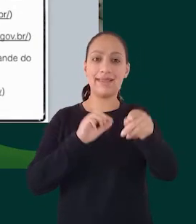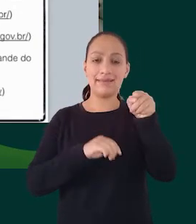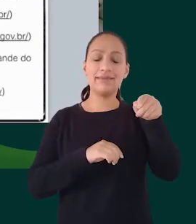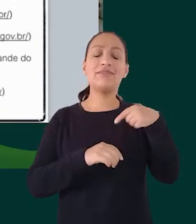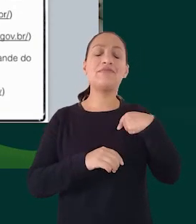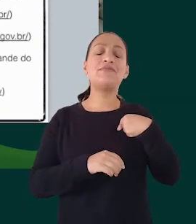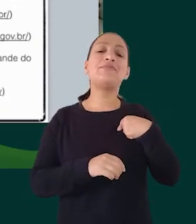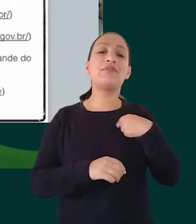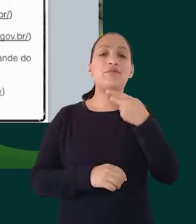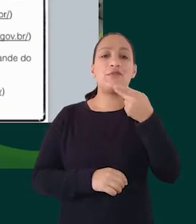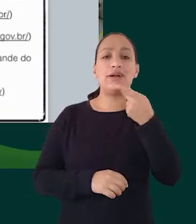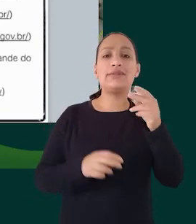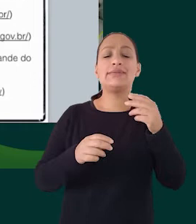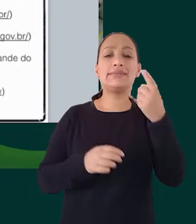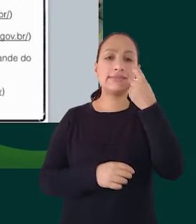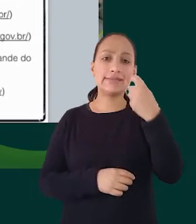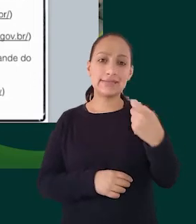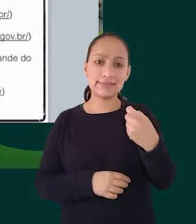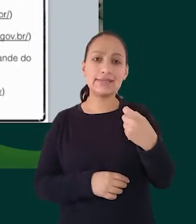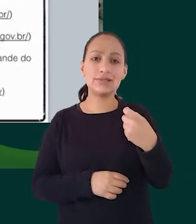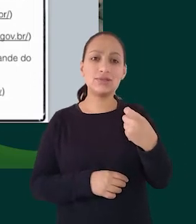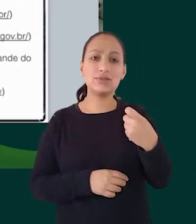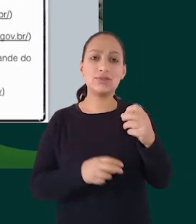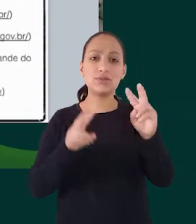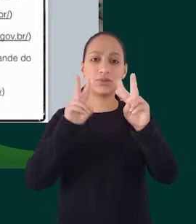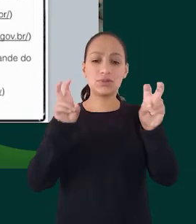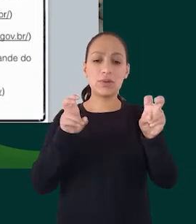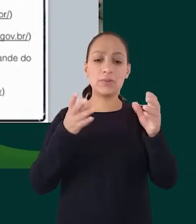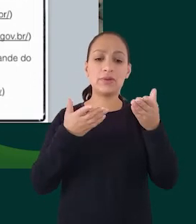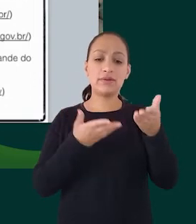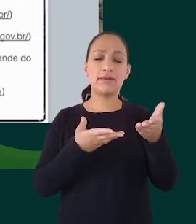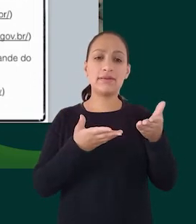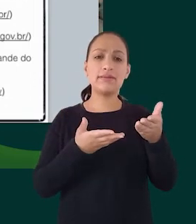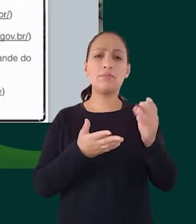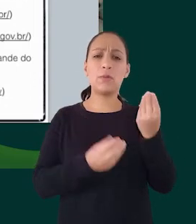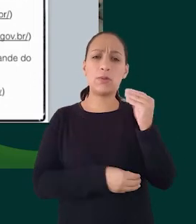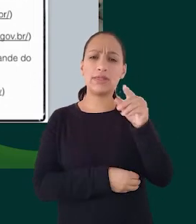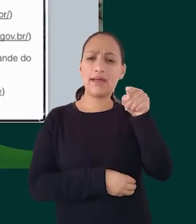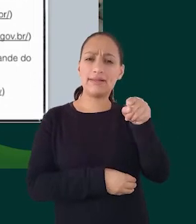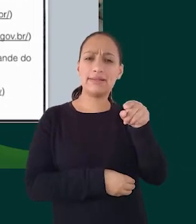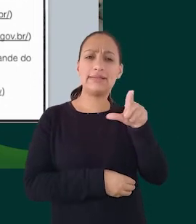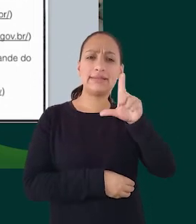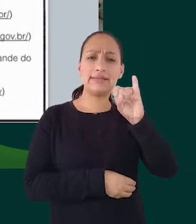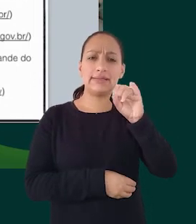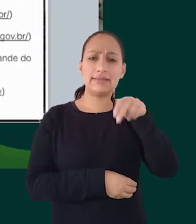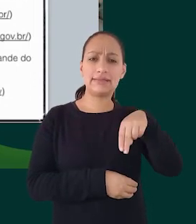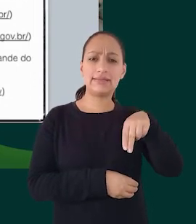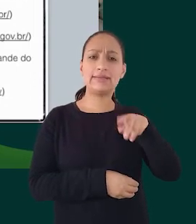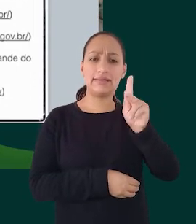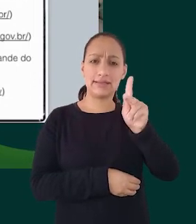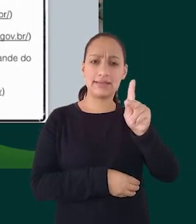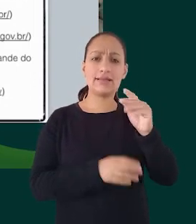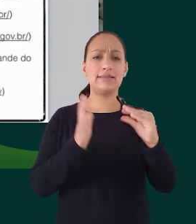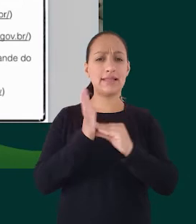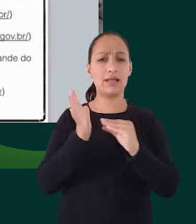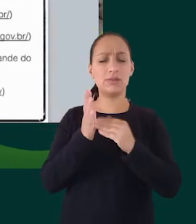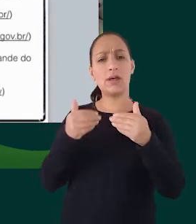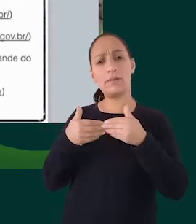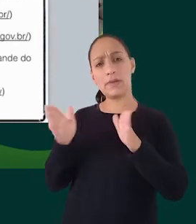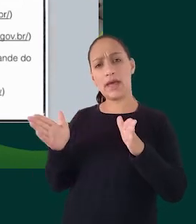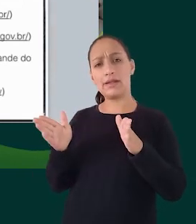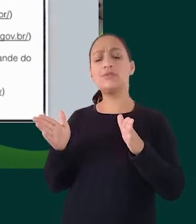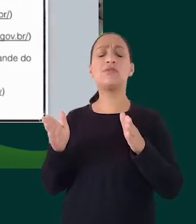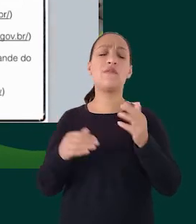no TED, eu coloquei os links ali também, para quem quiser posteriormente dar uma olhada, que ele fala sobre os dados abertos, dá